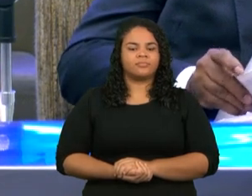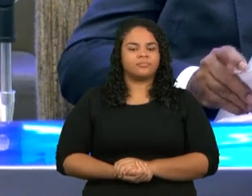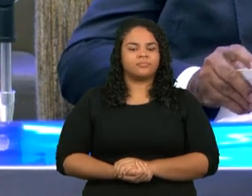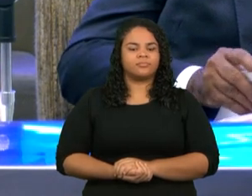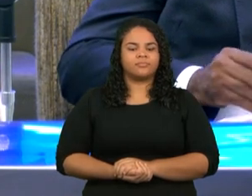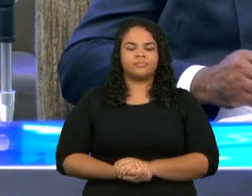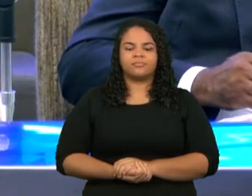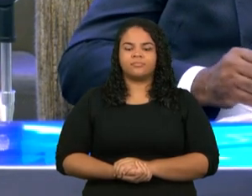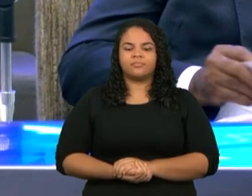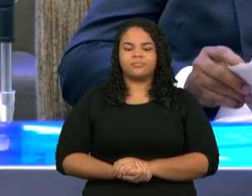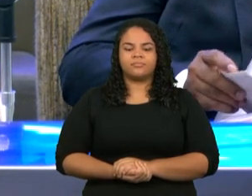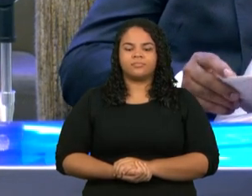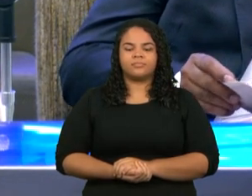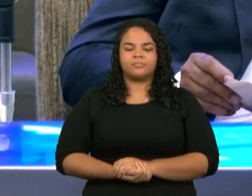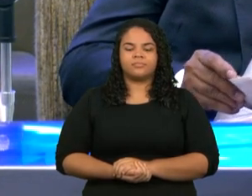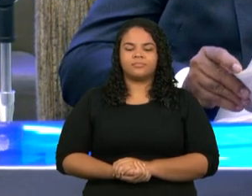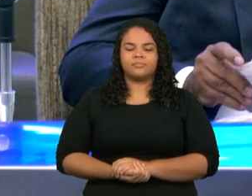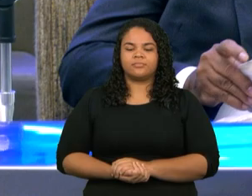diz